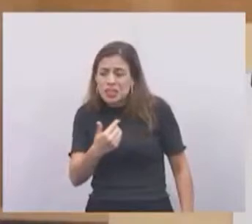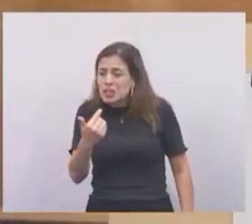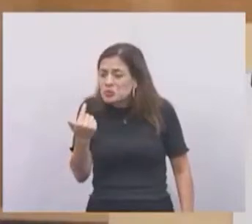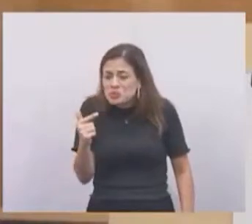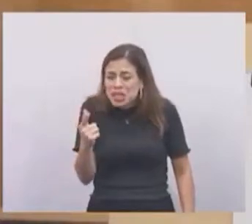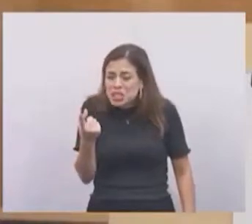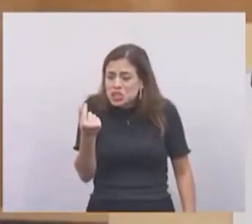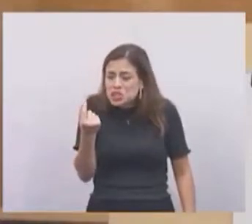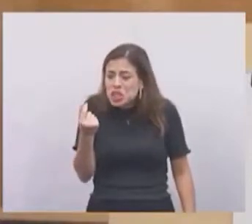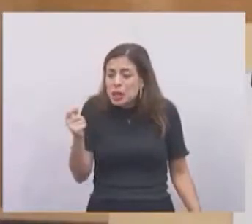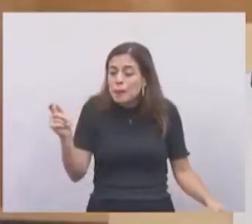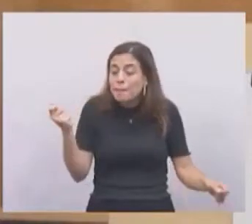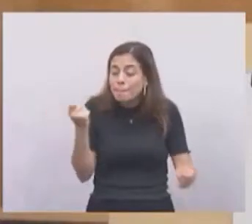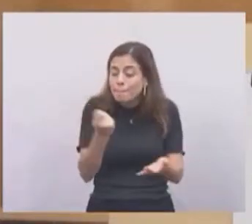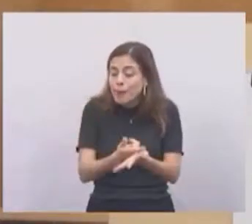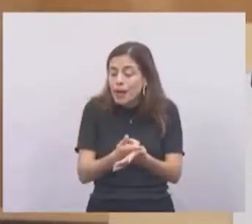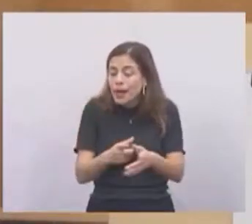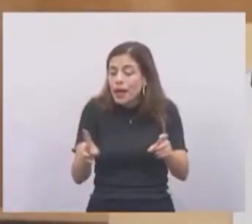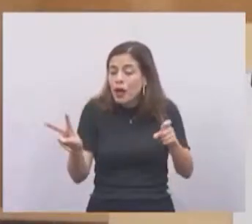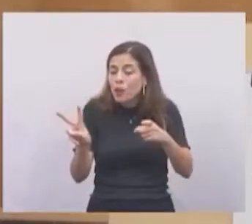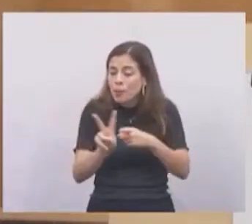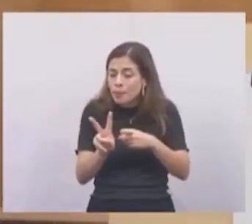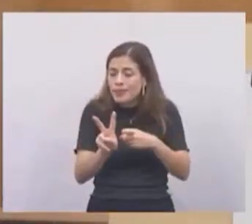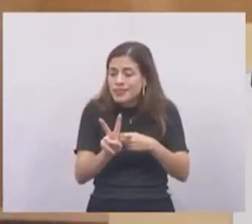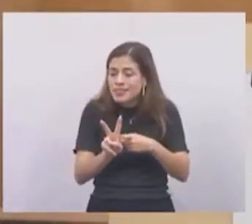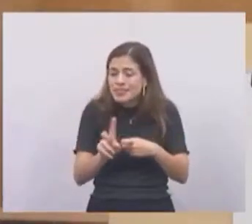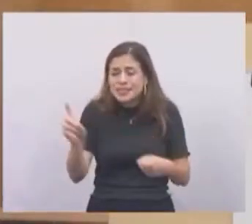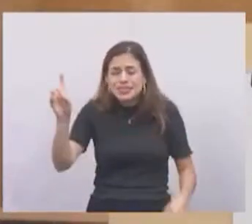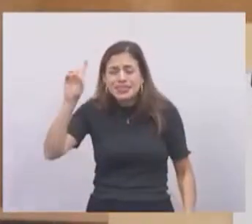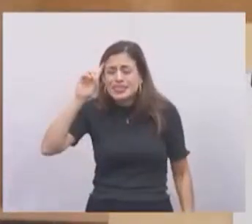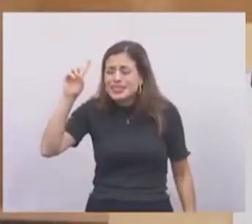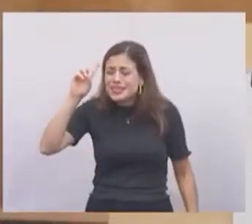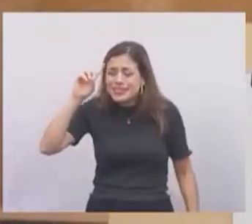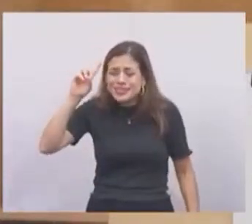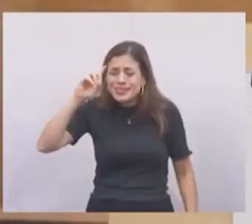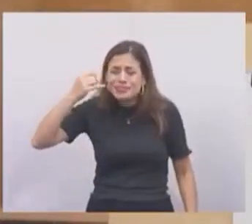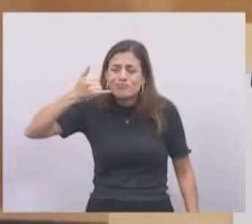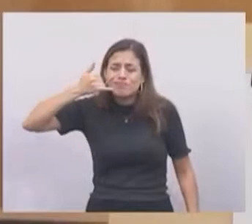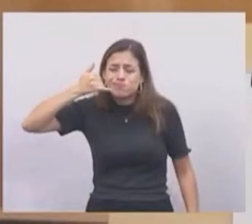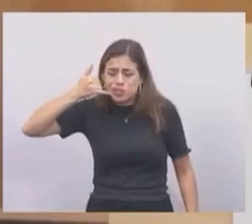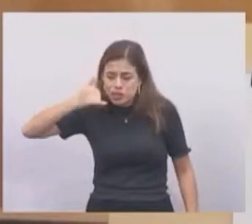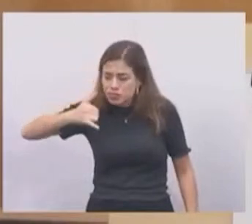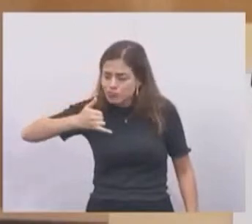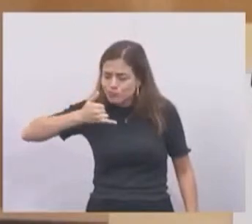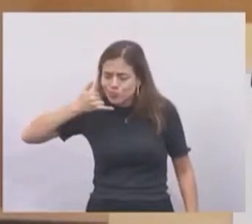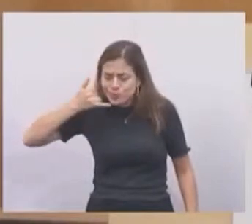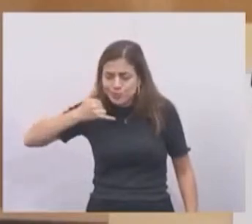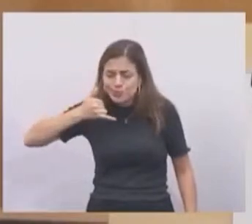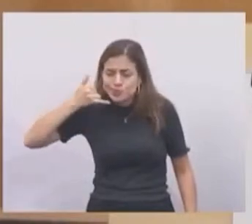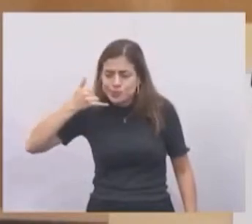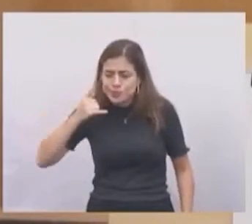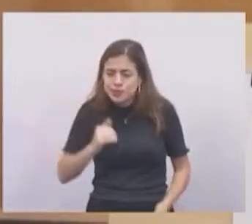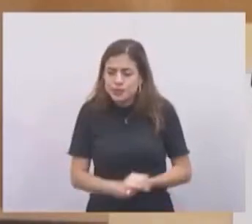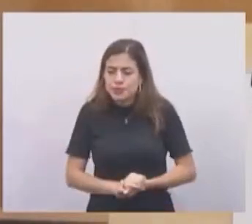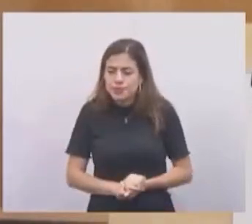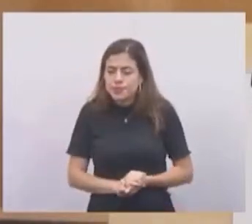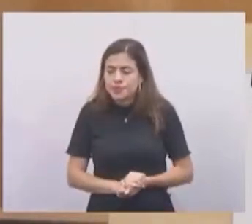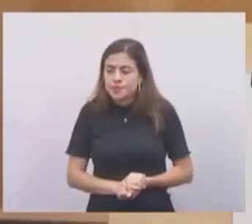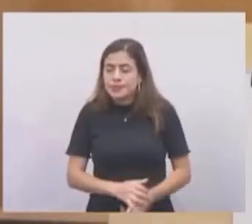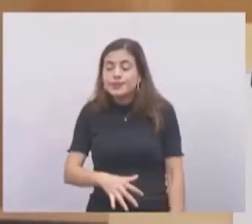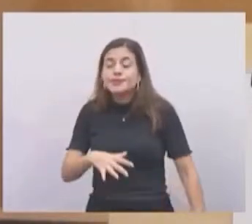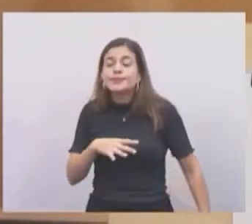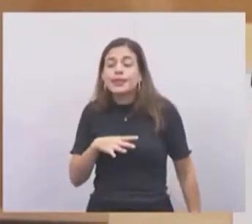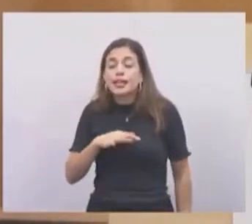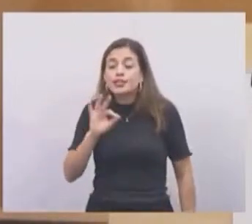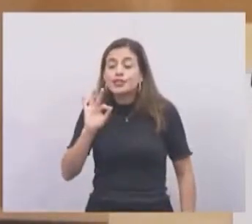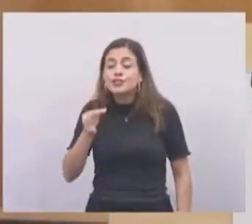veterinário. É todo dia isso, né, Simone? Todo dia isso no gabinete. Sendo que o